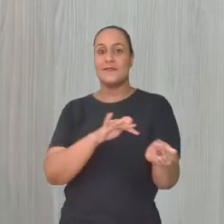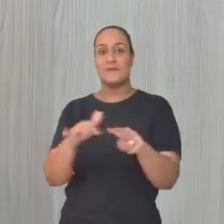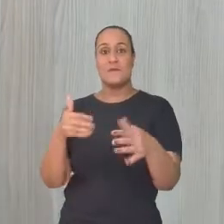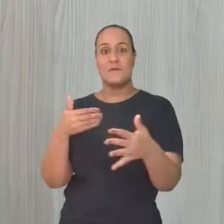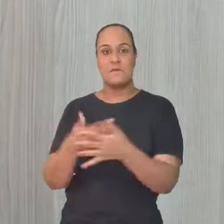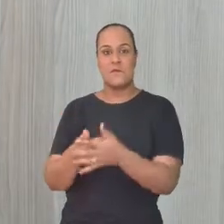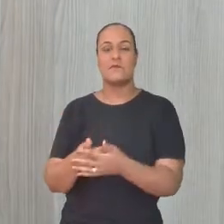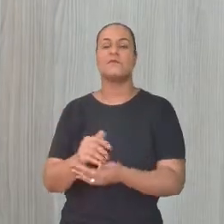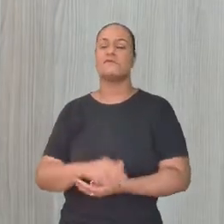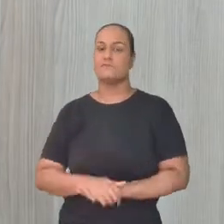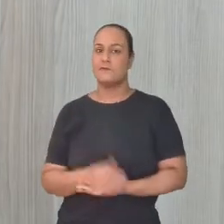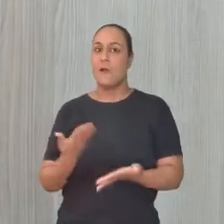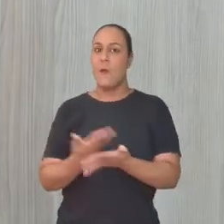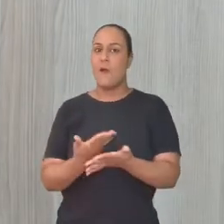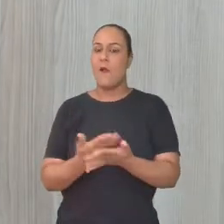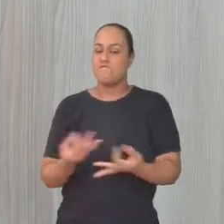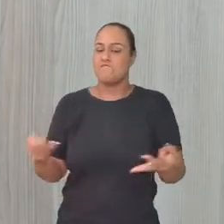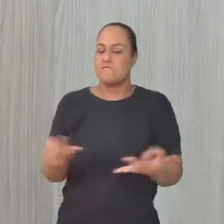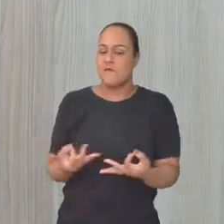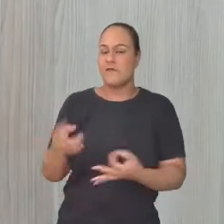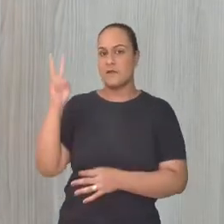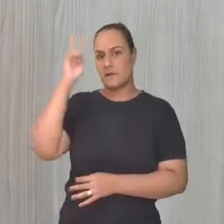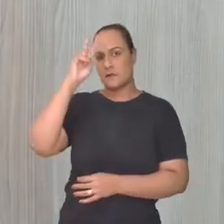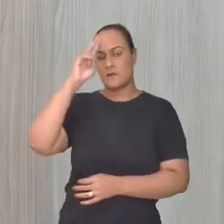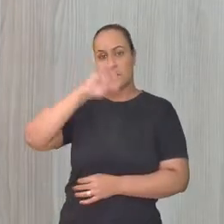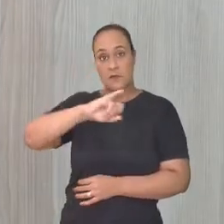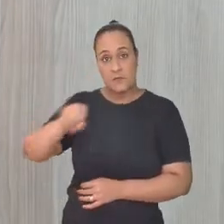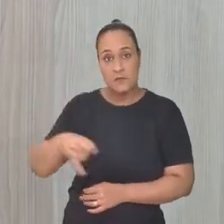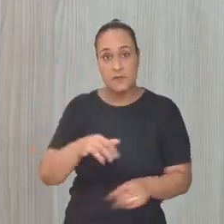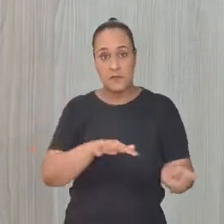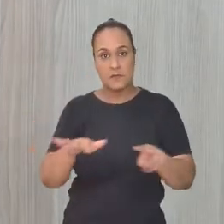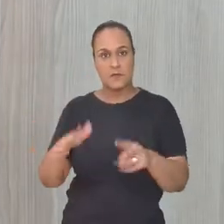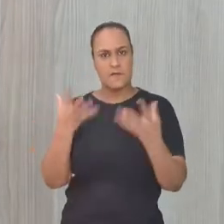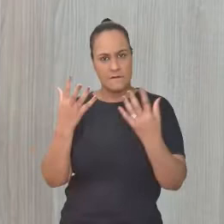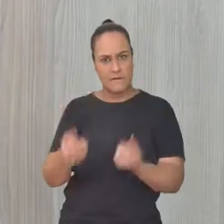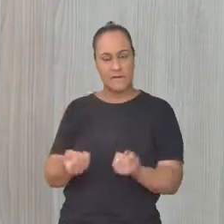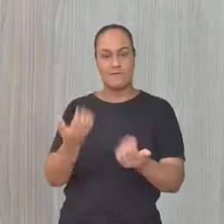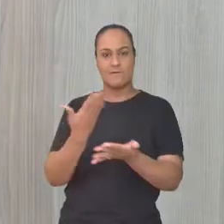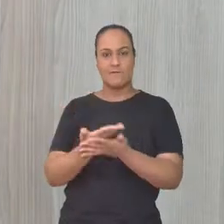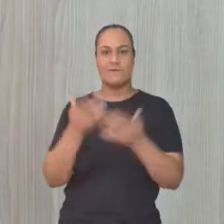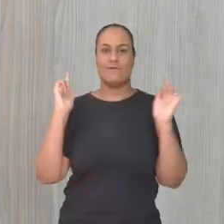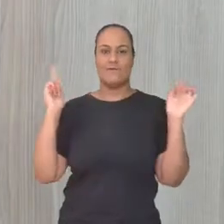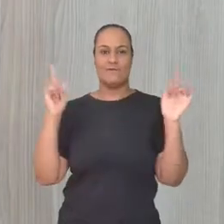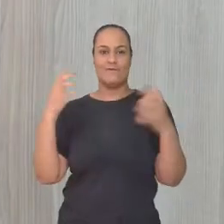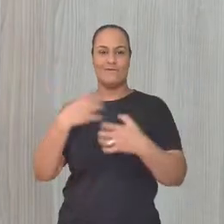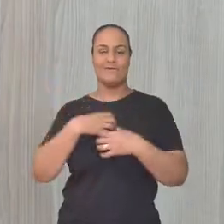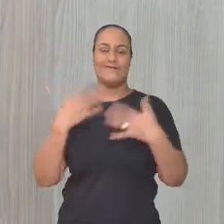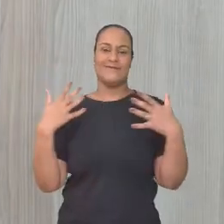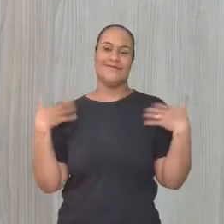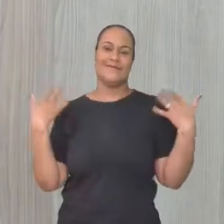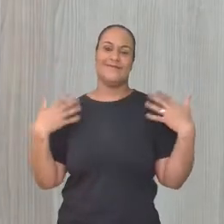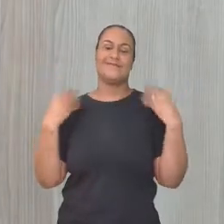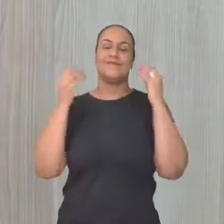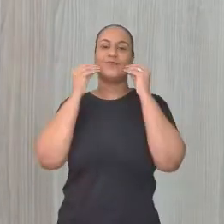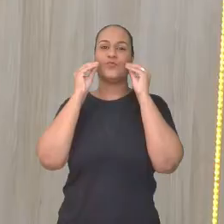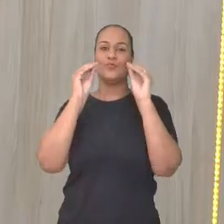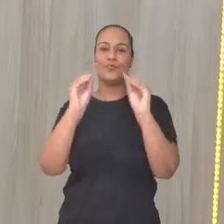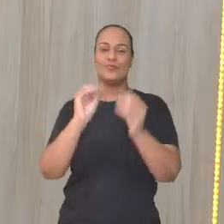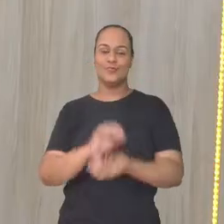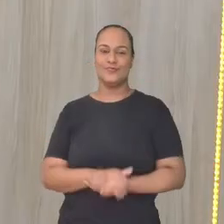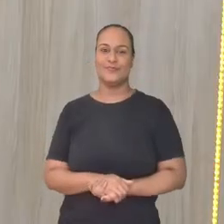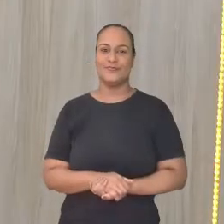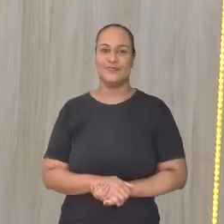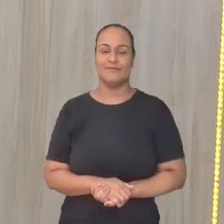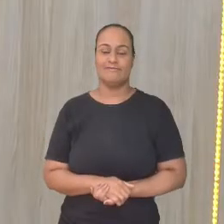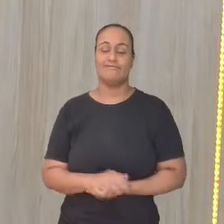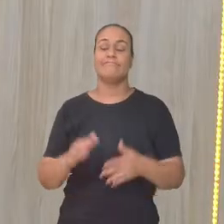aula perfeita de história para vocês. Aproveita a semana, vamos estudar, se divertir e ser alegres. Beijo do rostinho lindo, pessoal. Pois